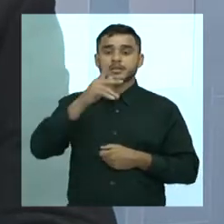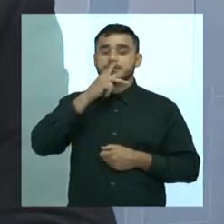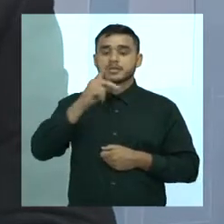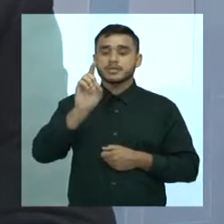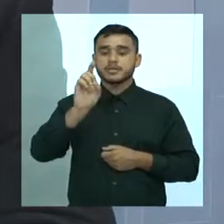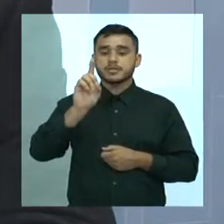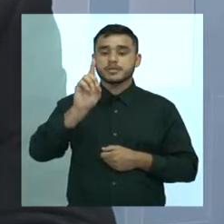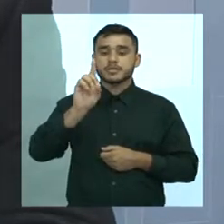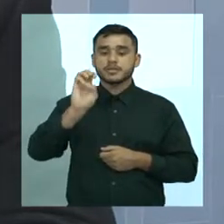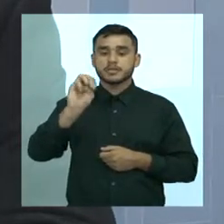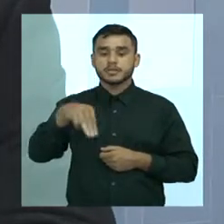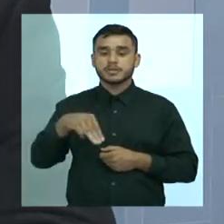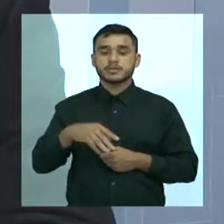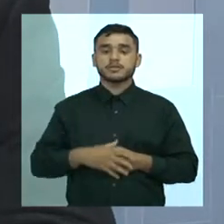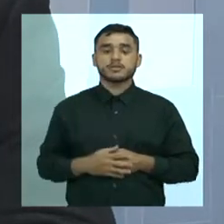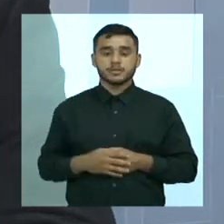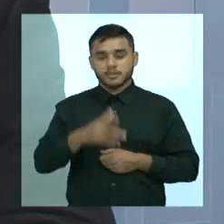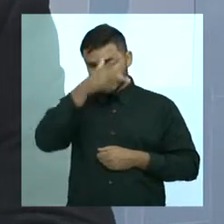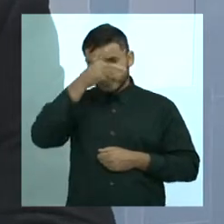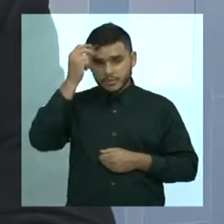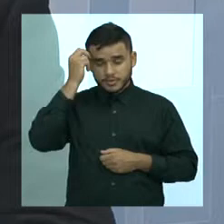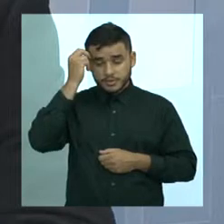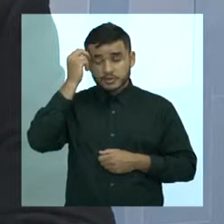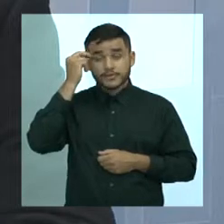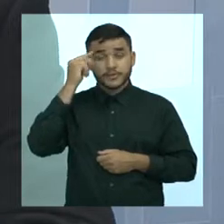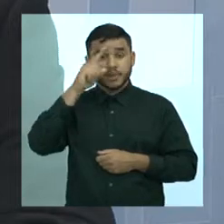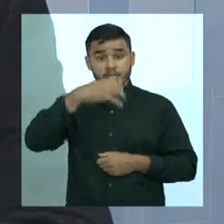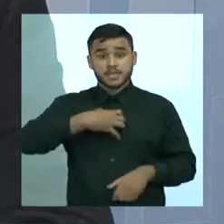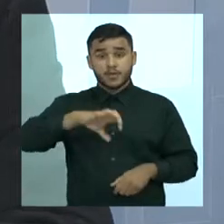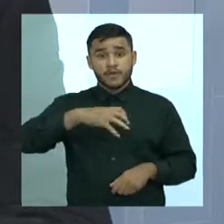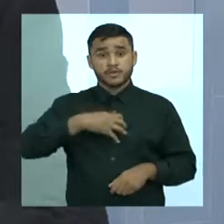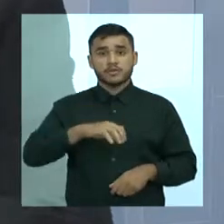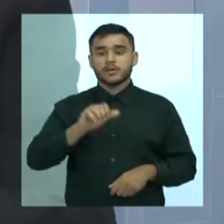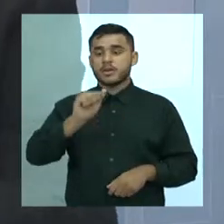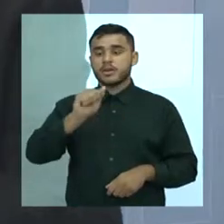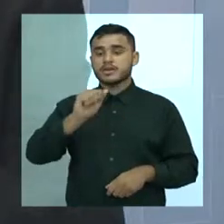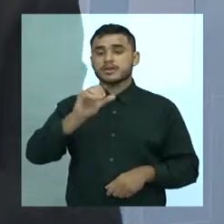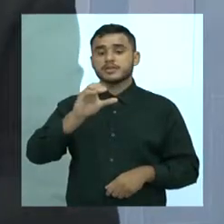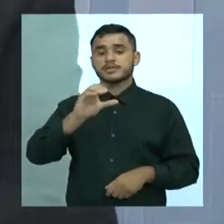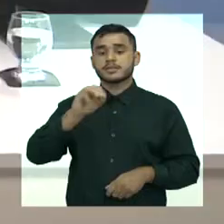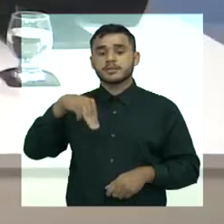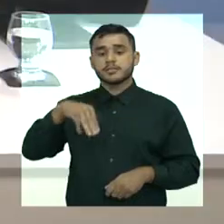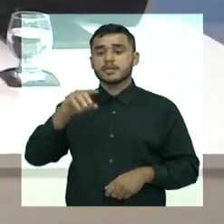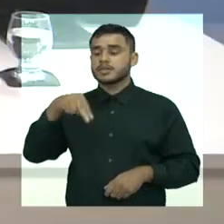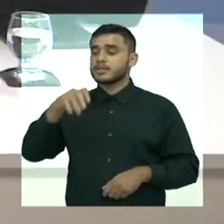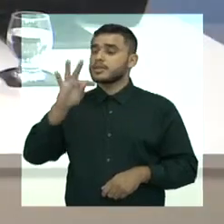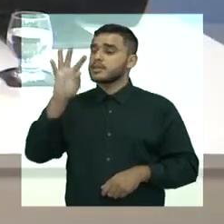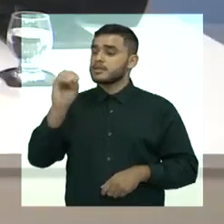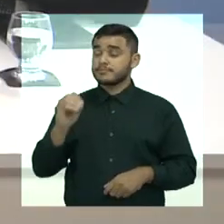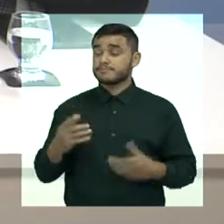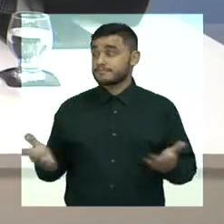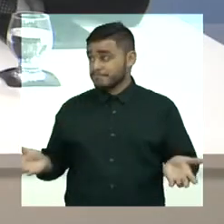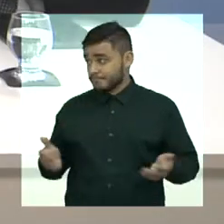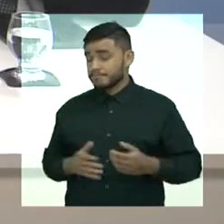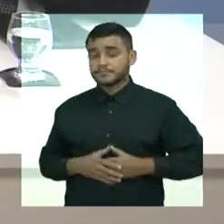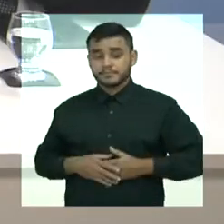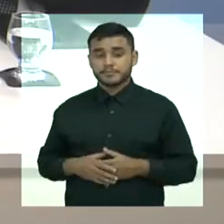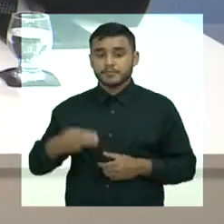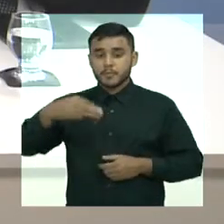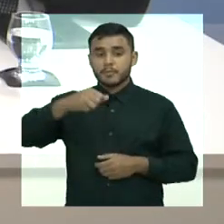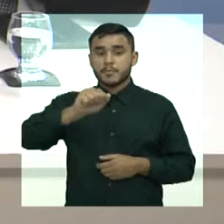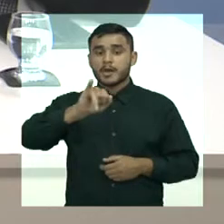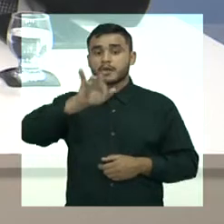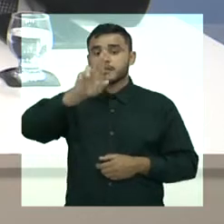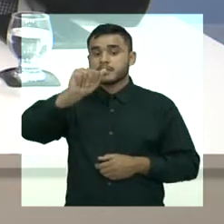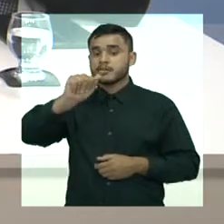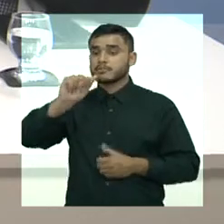o prefeito de Salvador, ACM Neto. Aonde é que eu quero chegar? Que representa isso? A doutora Mayra Pinheiro assumiu